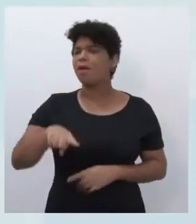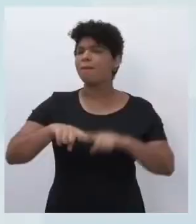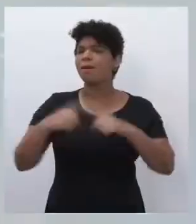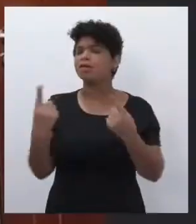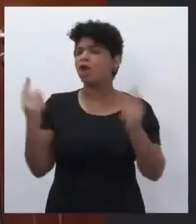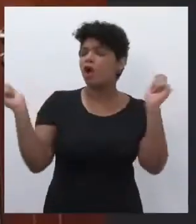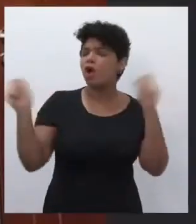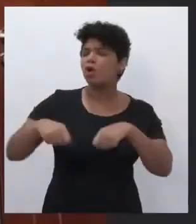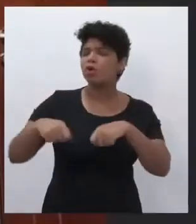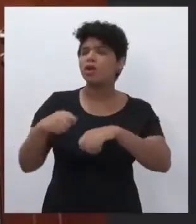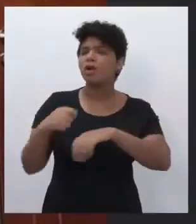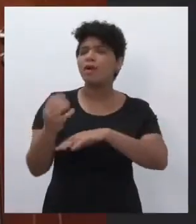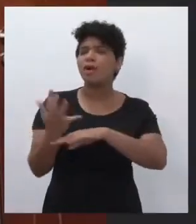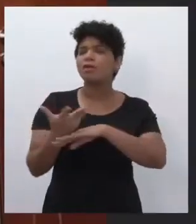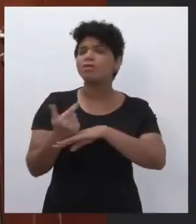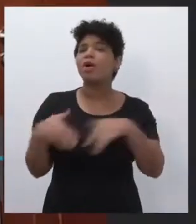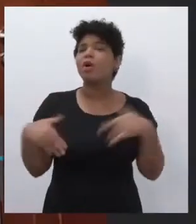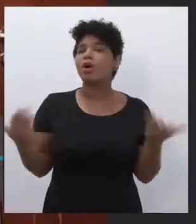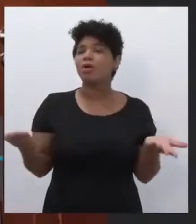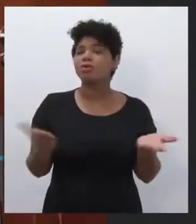Lourdes?